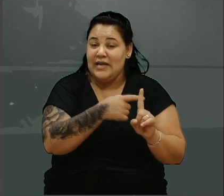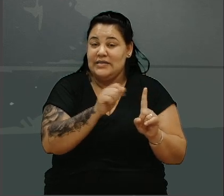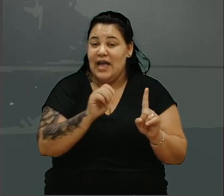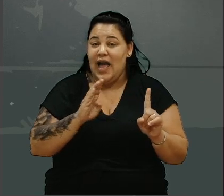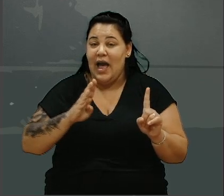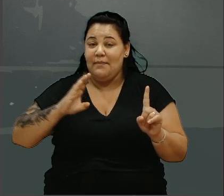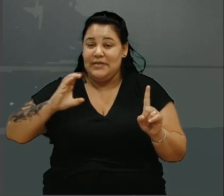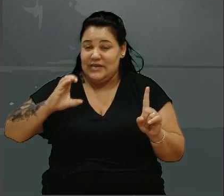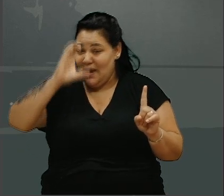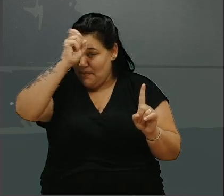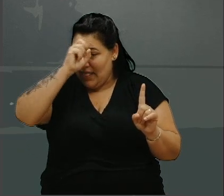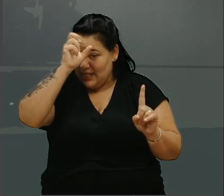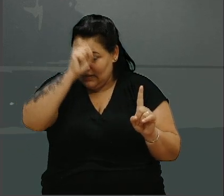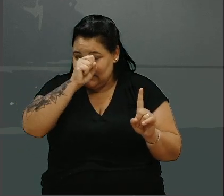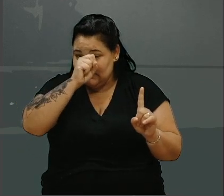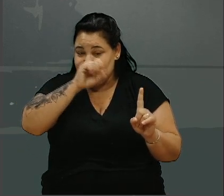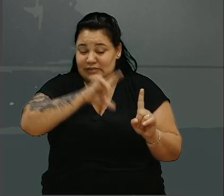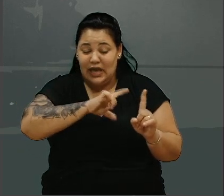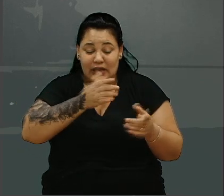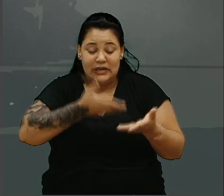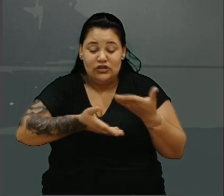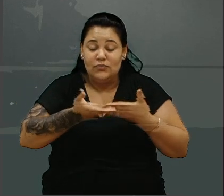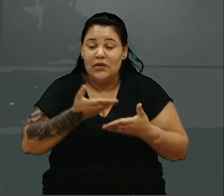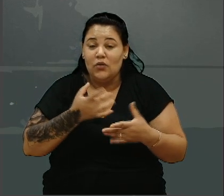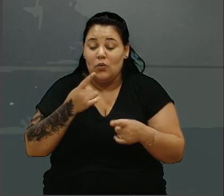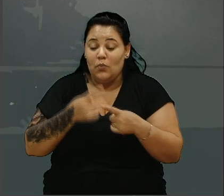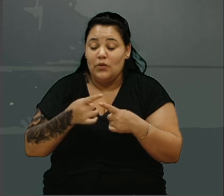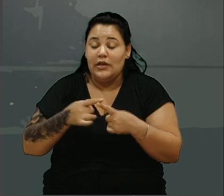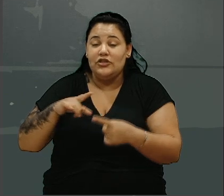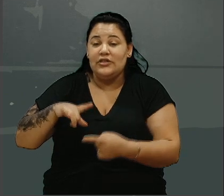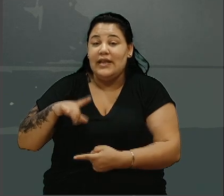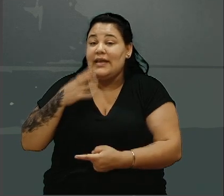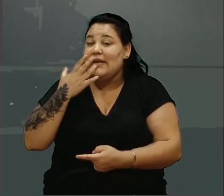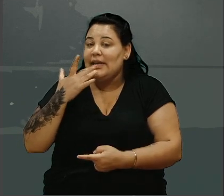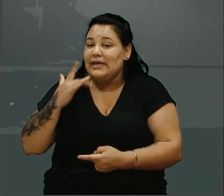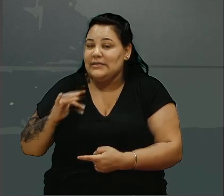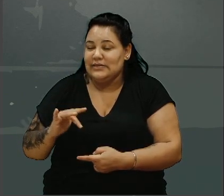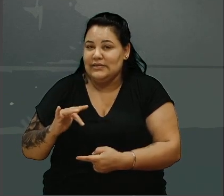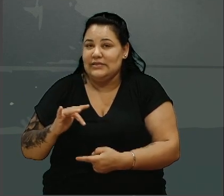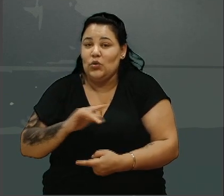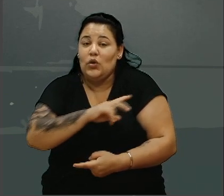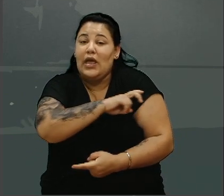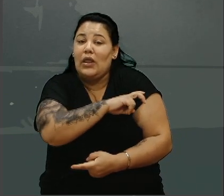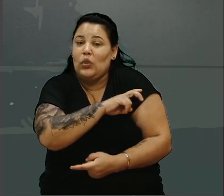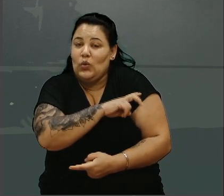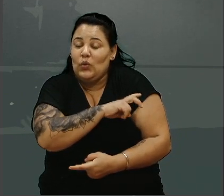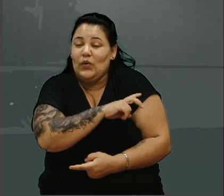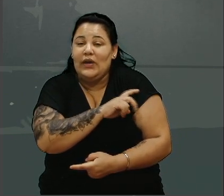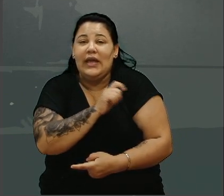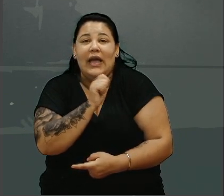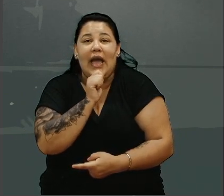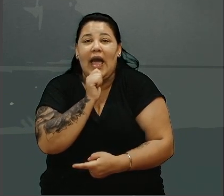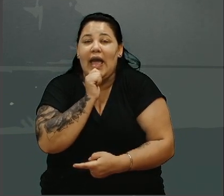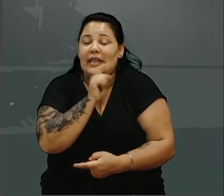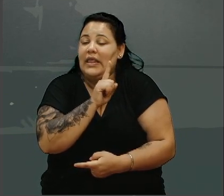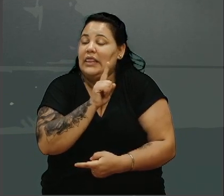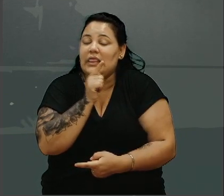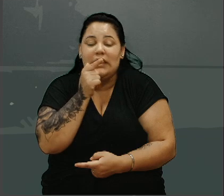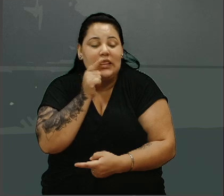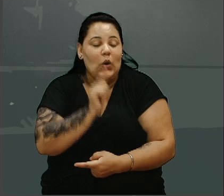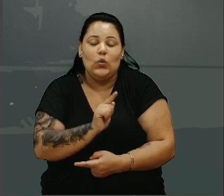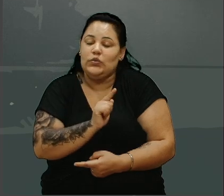em atendimento, porque nós temos crianças no 5º ano que ainda não